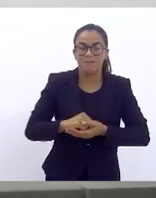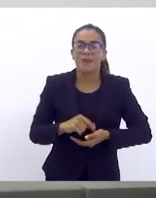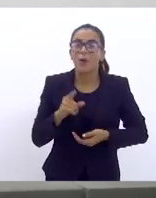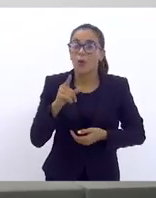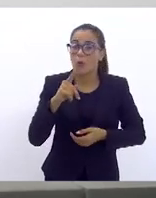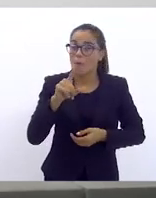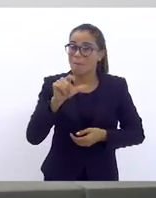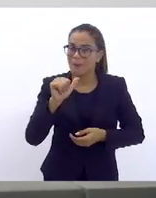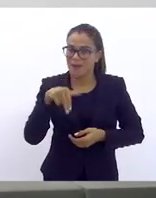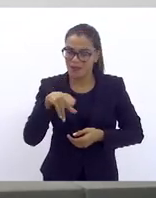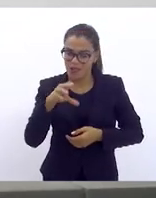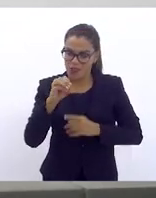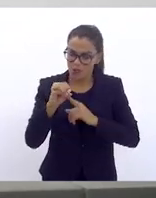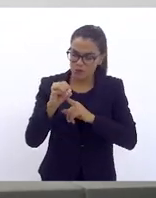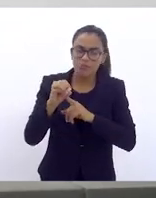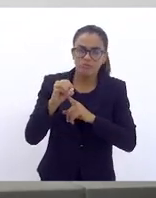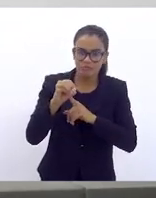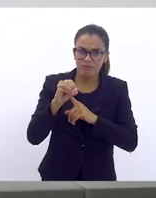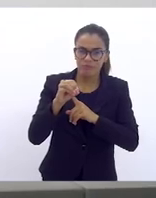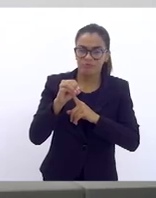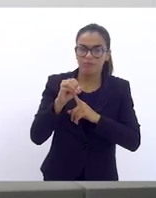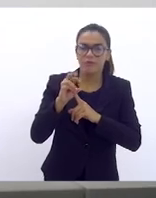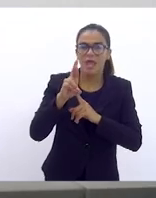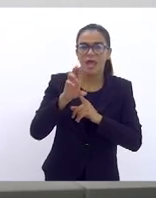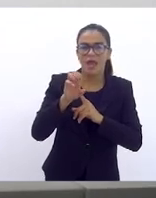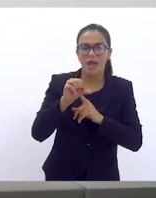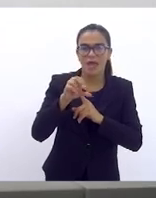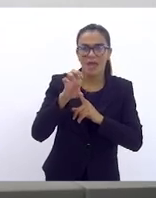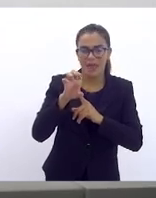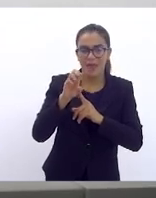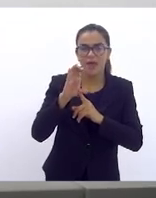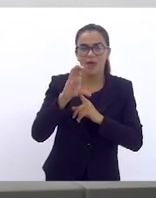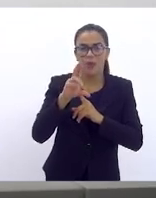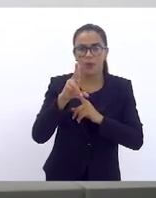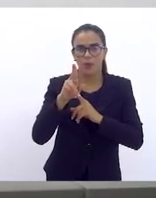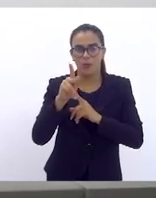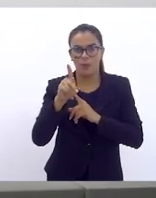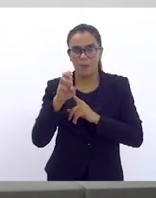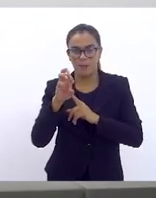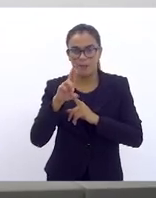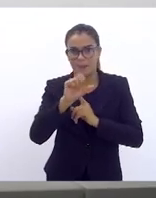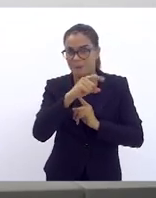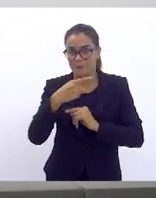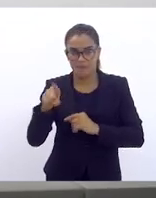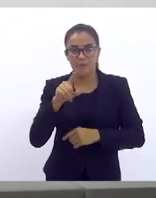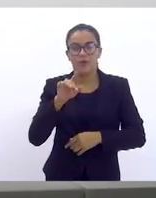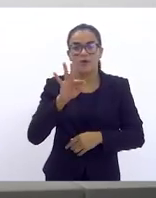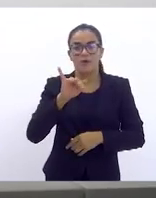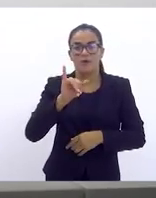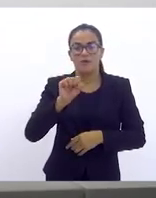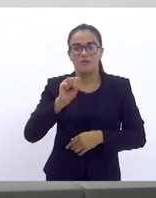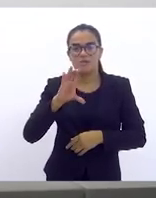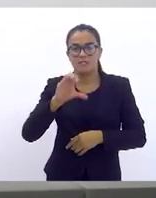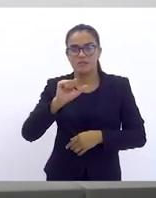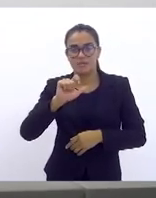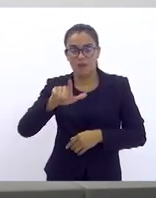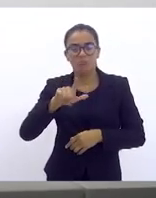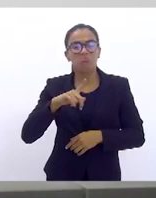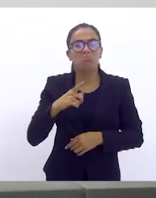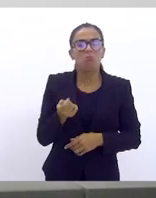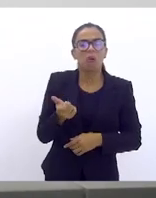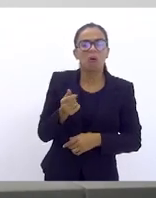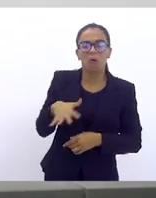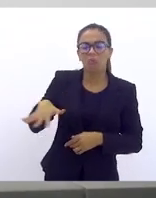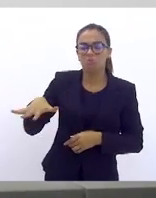plano em si ele tinha um conceito desenvolvimento o estado já tinha feito seus ajustes pouco Está pouco espaço